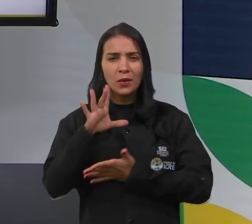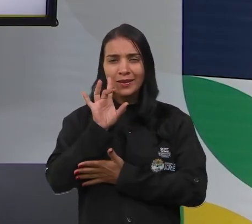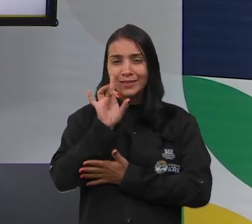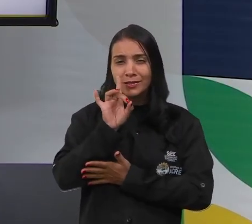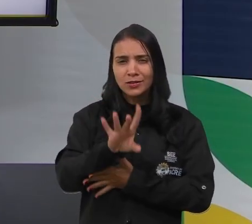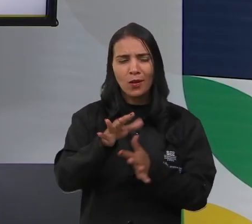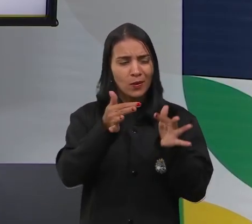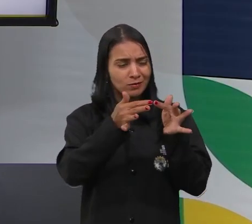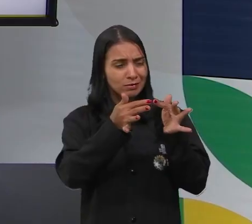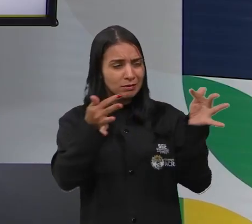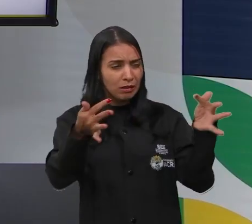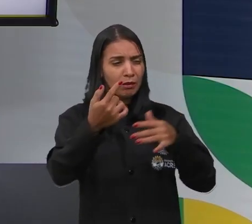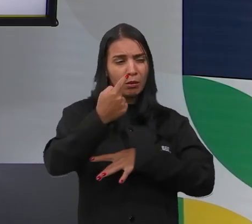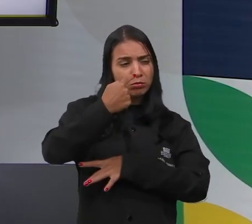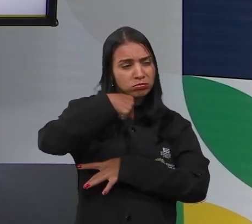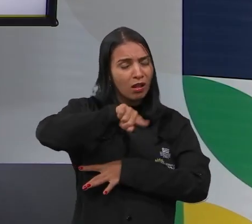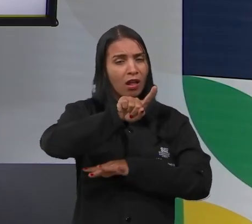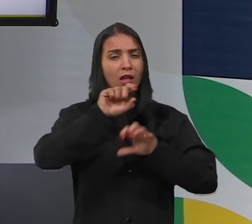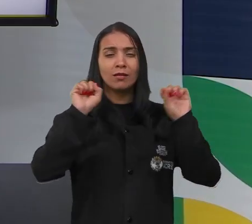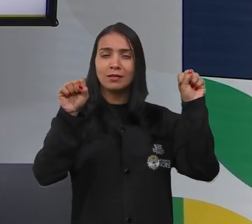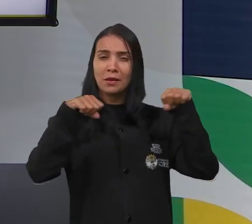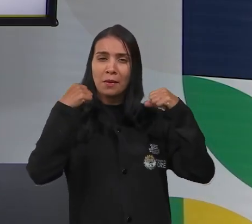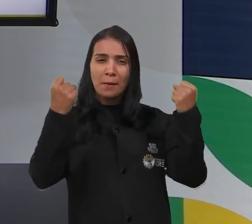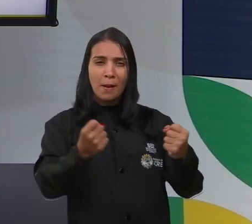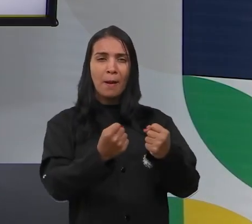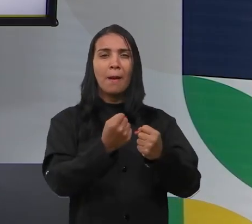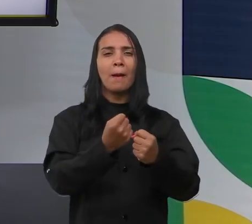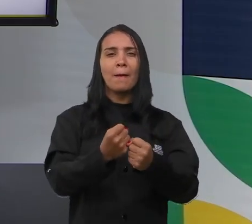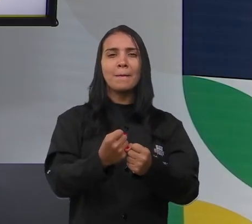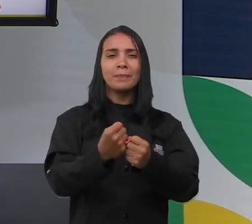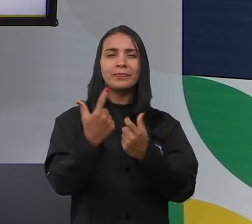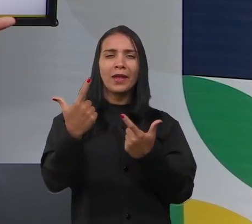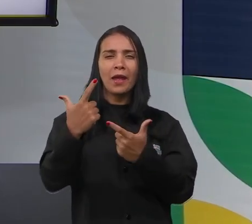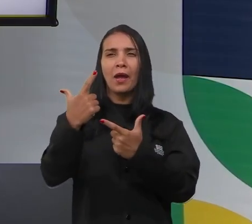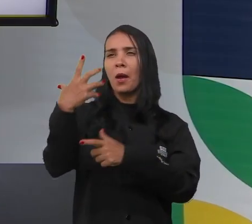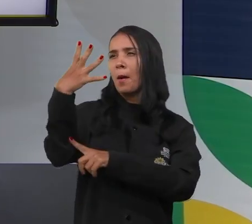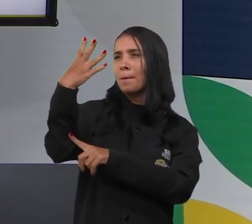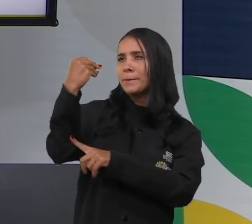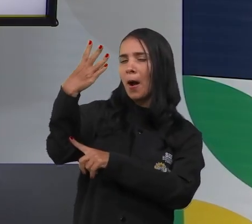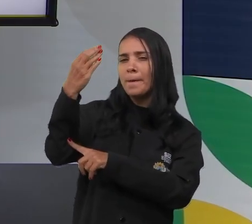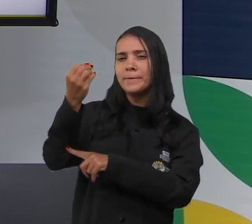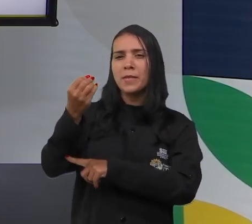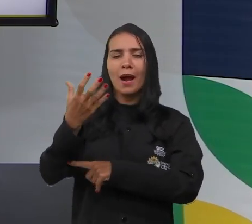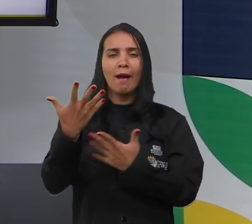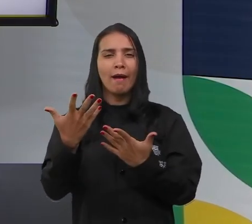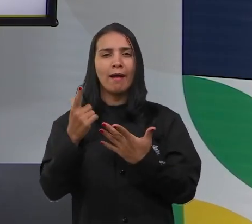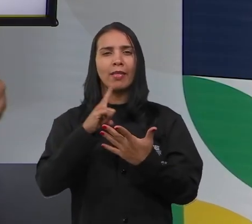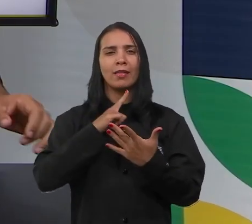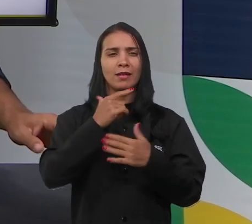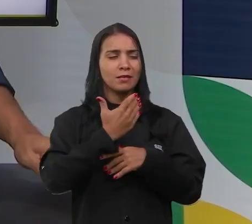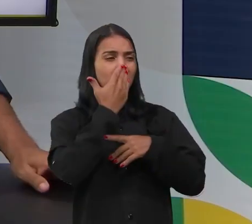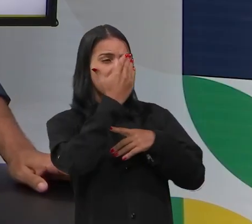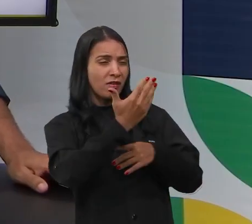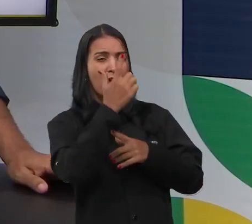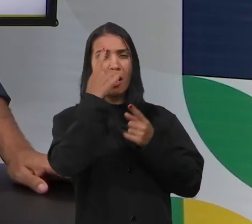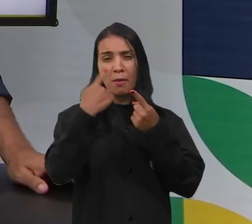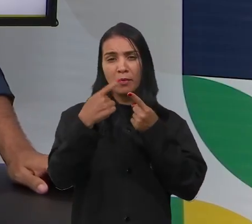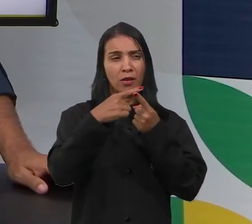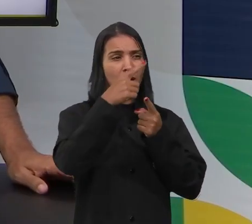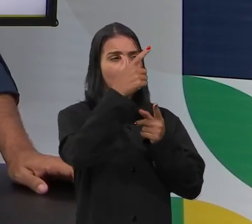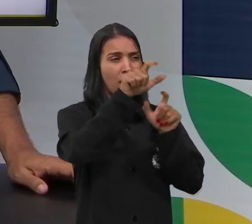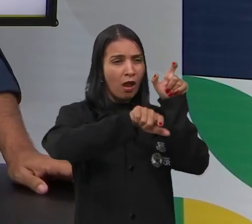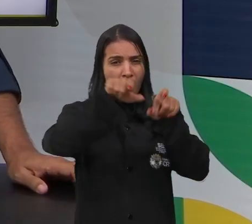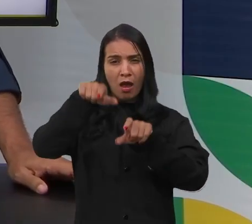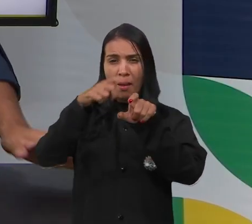ir para a academia, tirar selfie, porque todo mundo faz isso, e aí se não no pain, no gain, se não